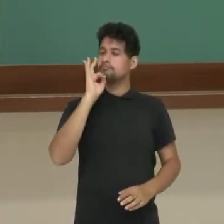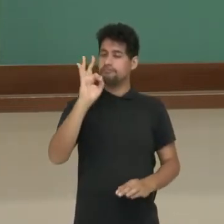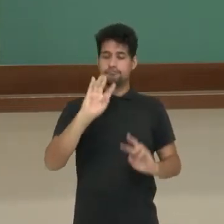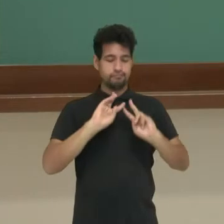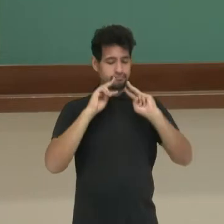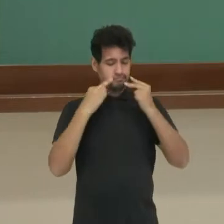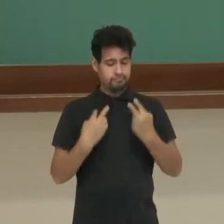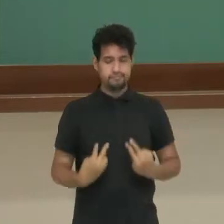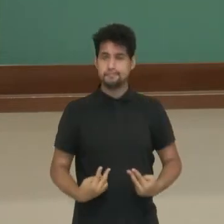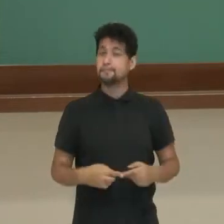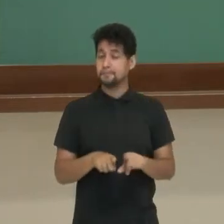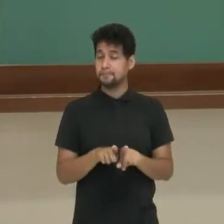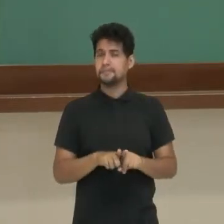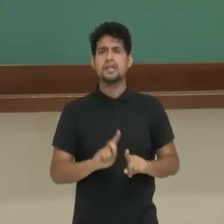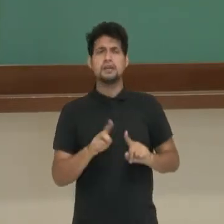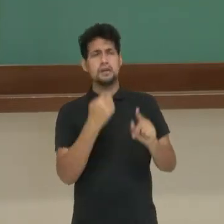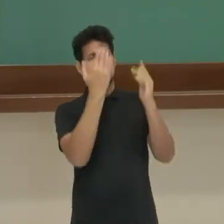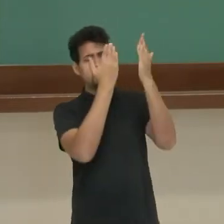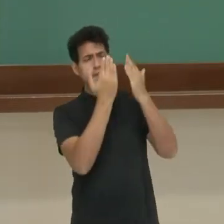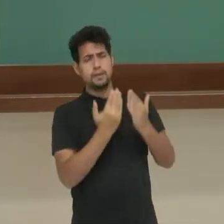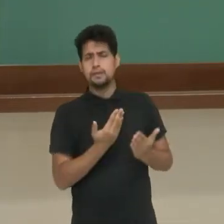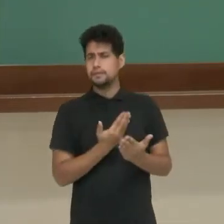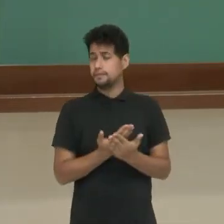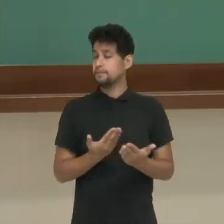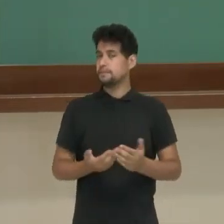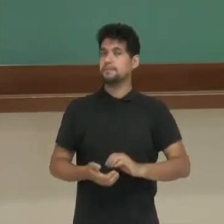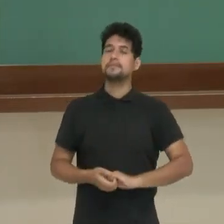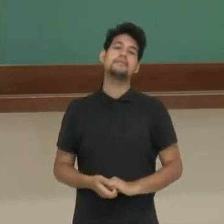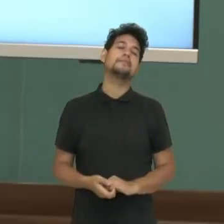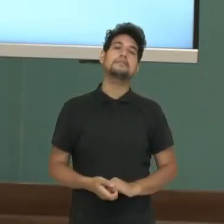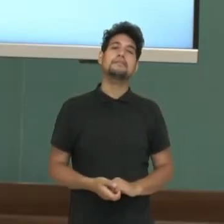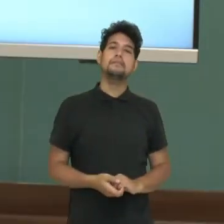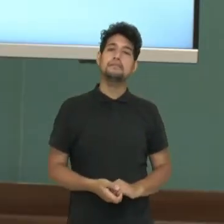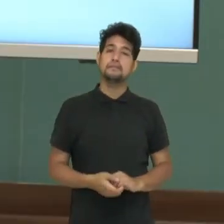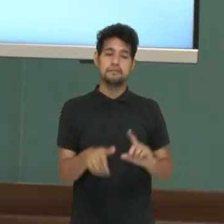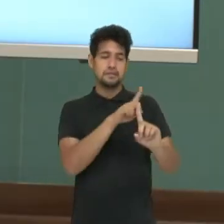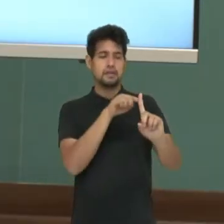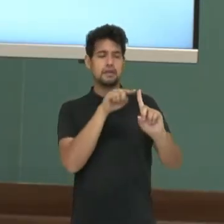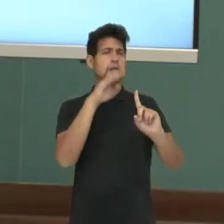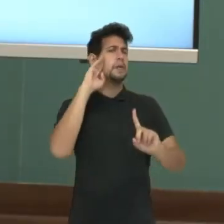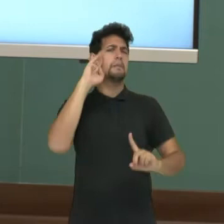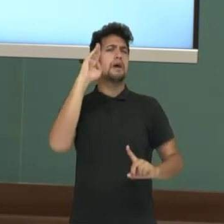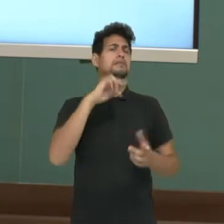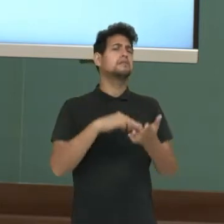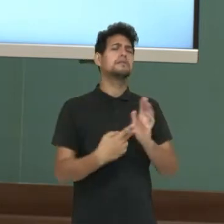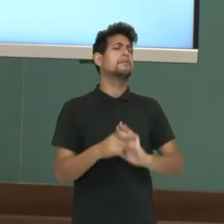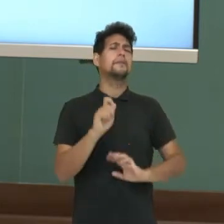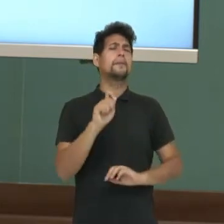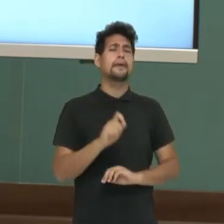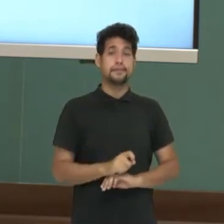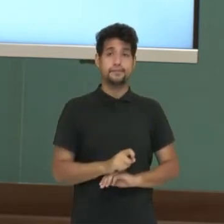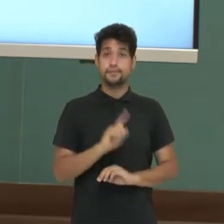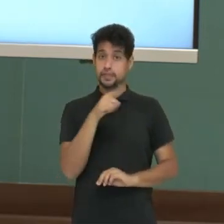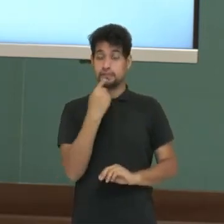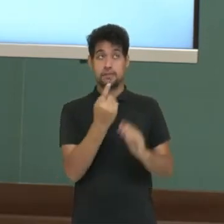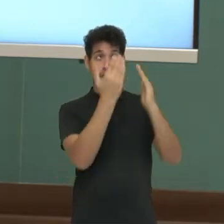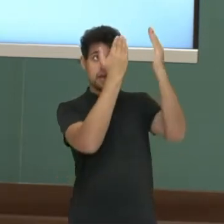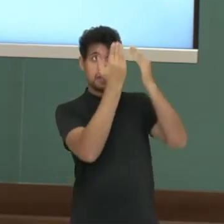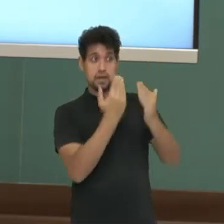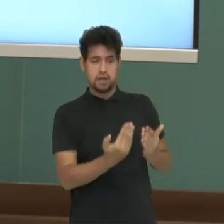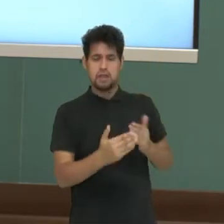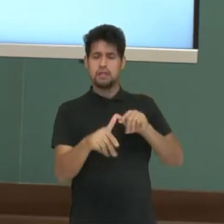Então, é isso que nós vamos analisar nesta aula aqui. Vamos lá. Então, o objetivo principal aqui, né, é analisar as